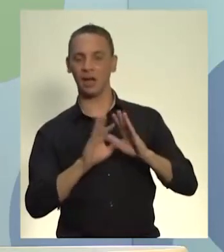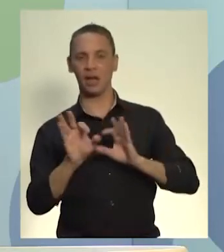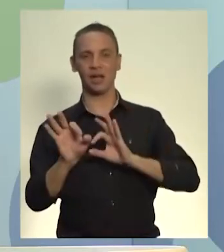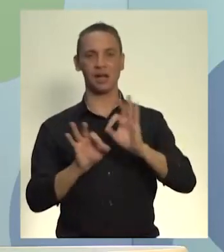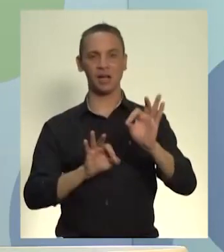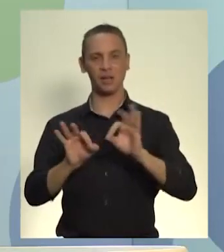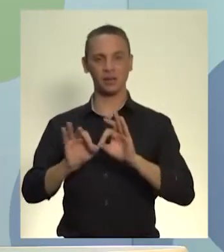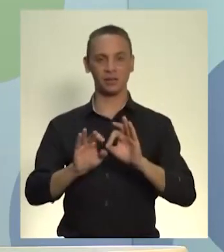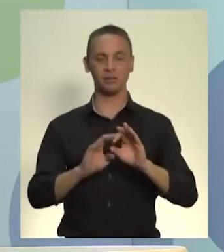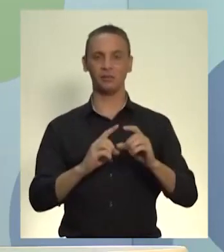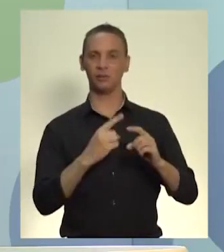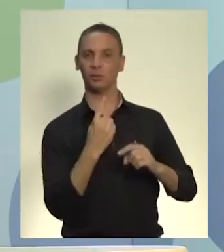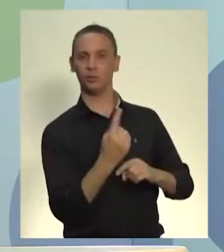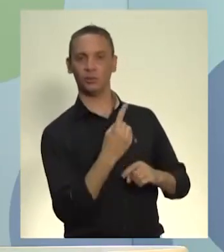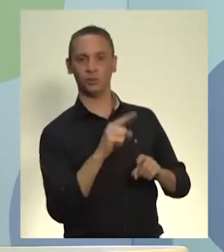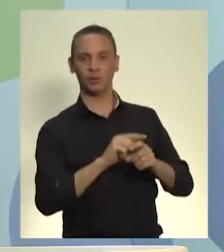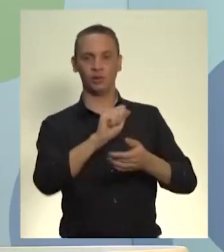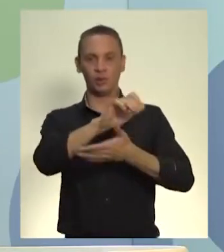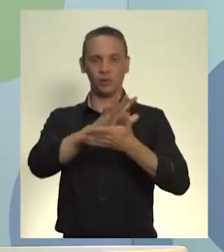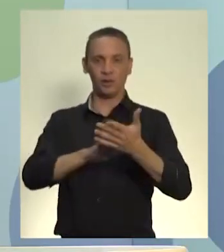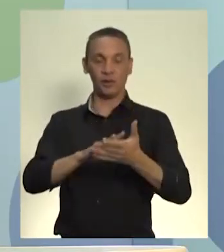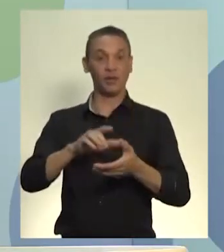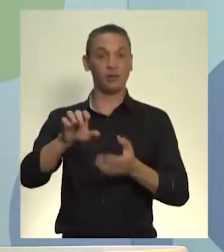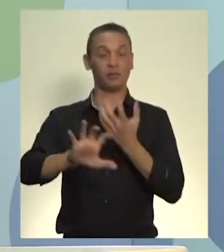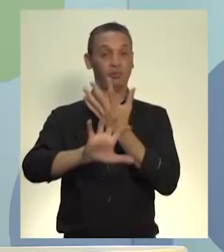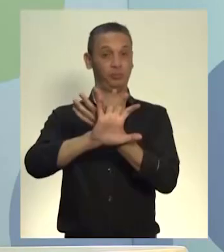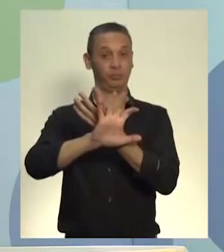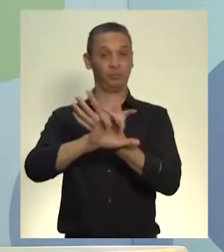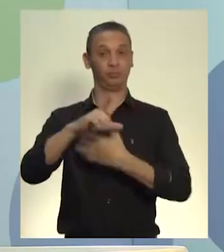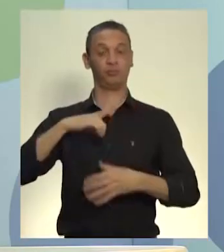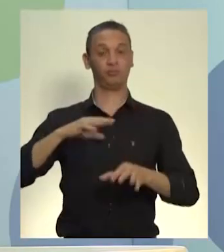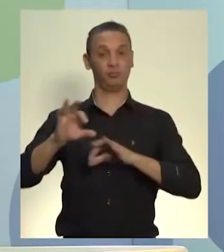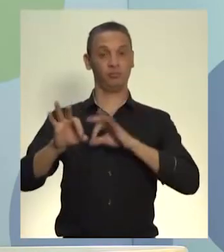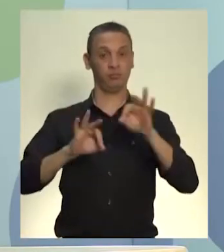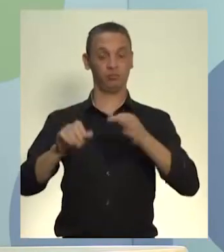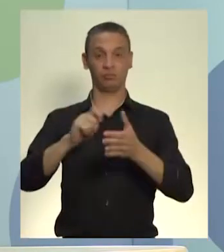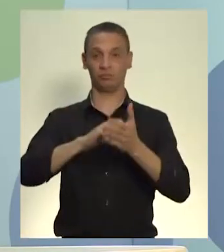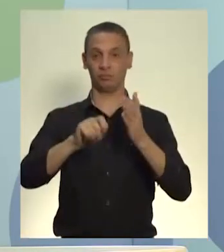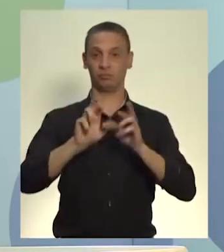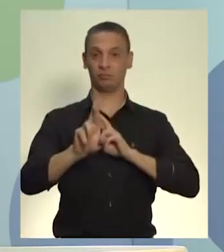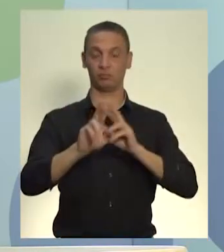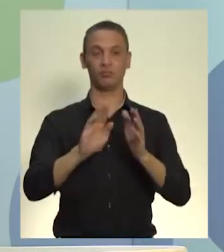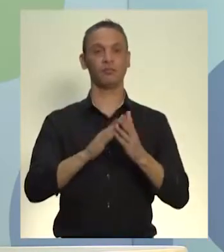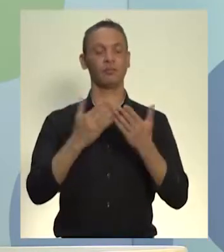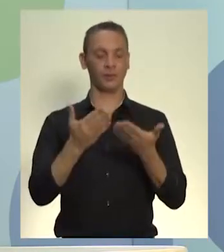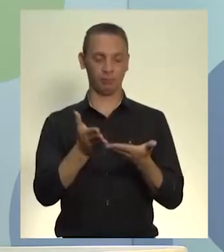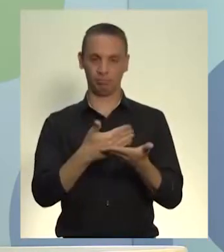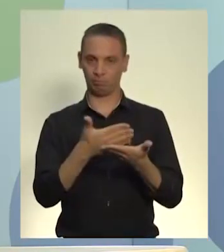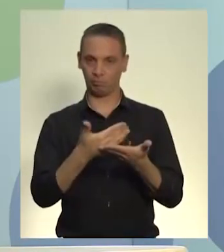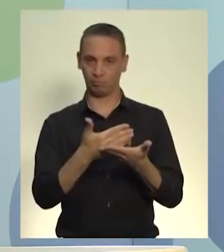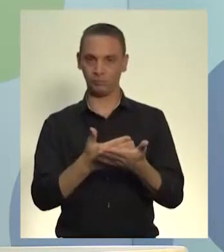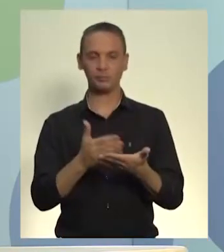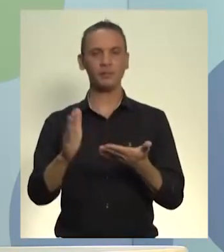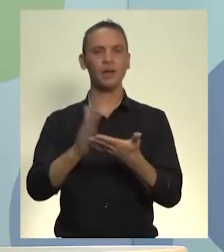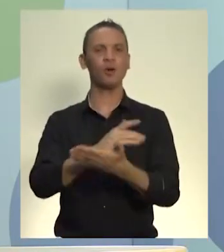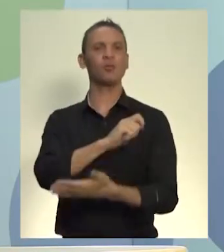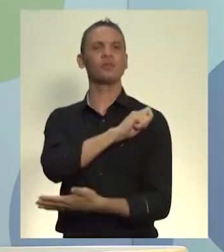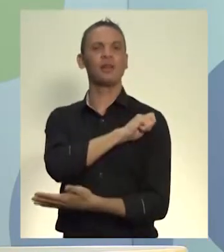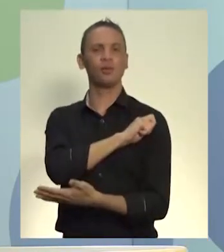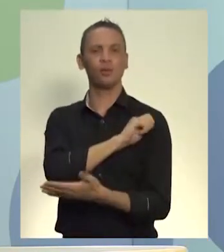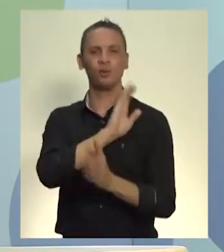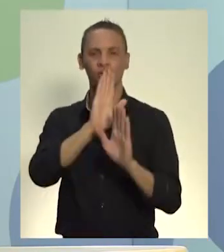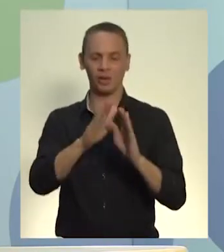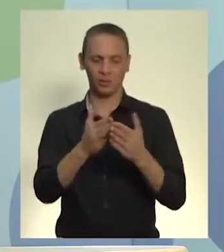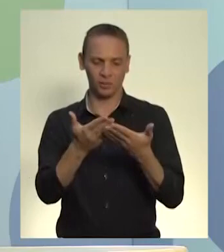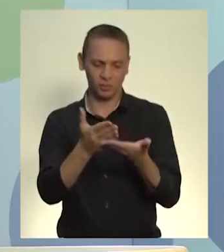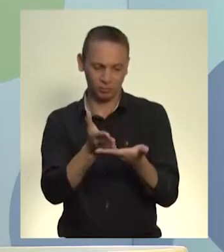isolamento social, as atividades do centro de mídias. Abre esse caderno. Muitos alunos já deixam